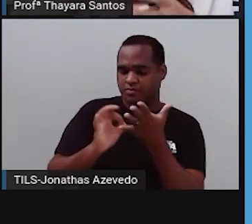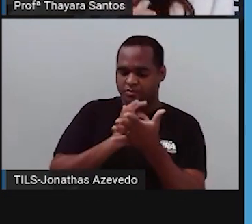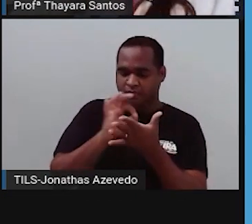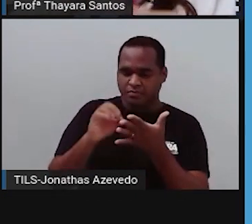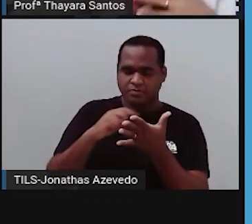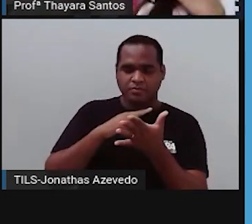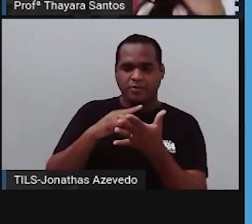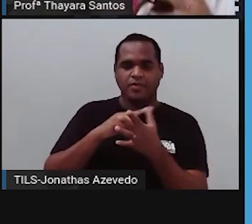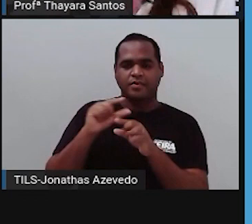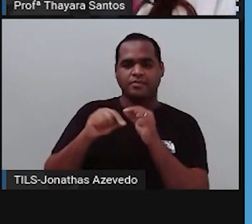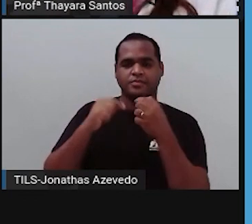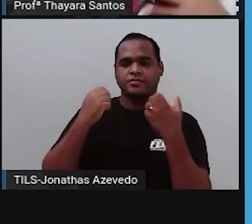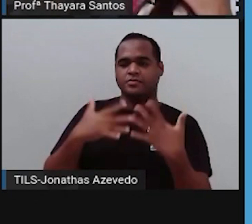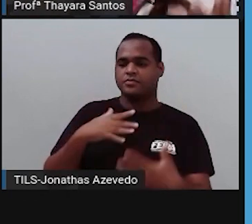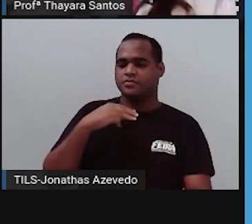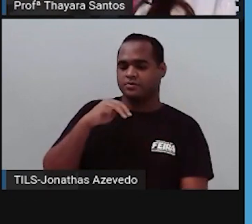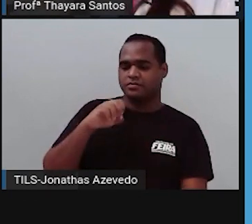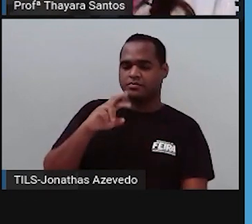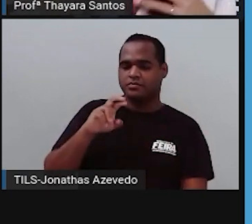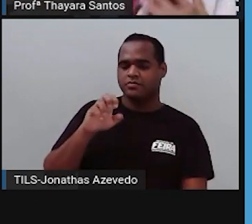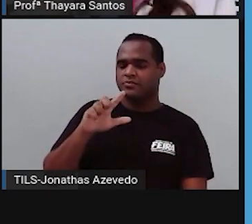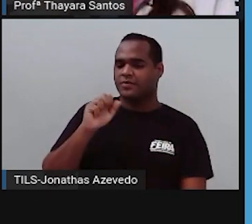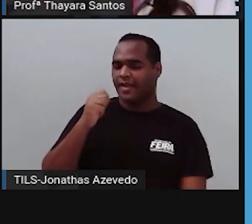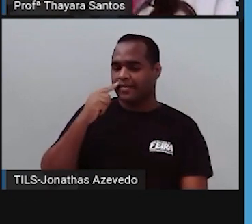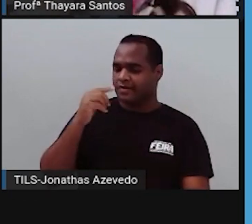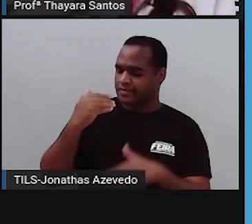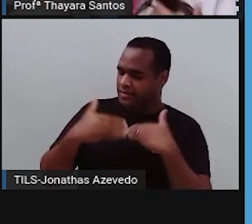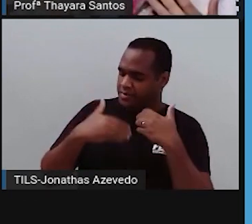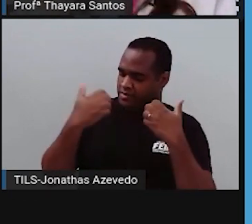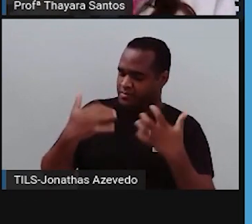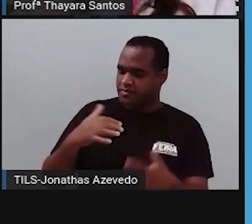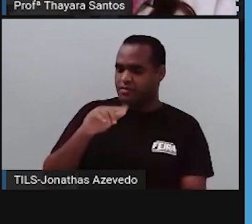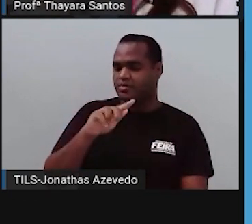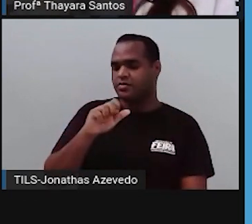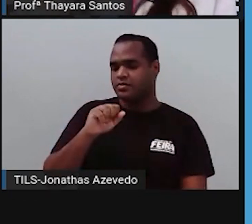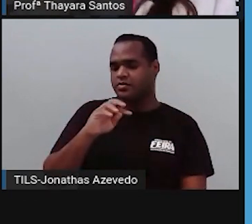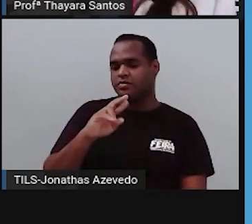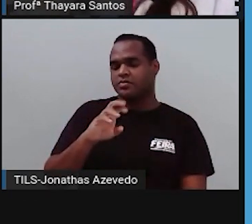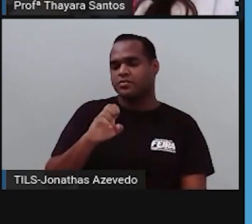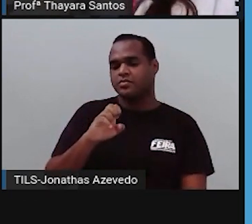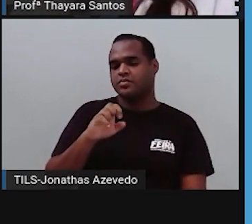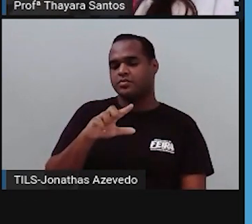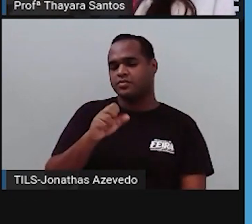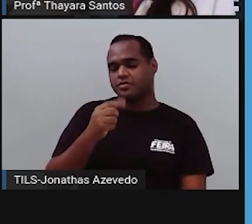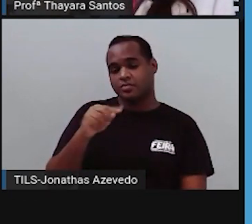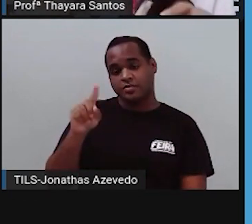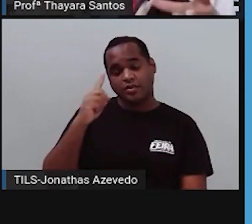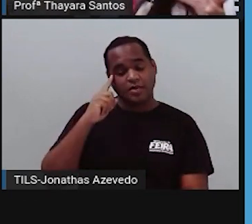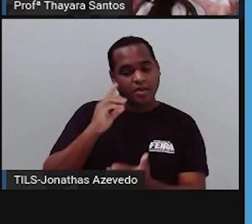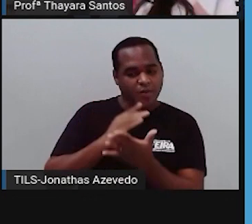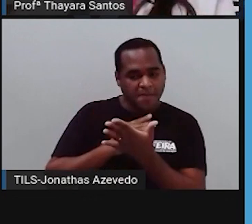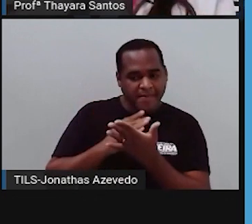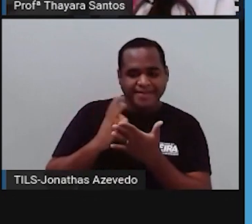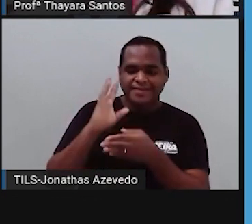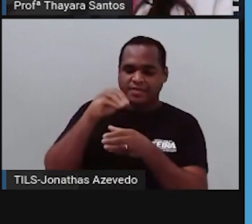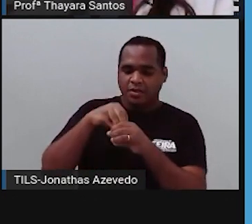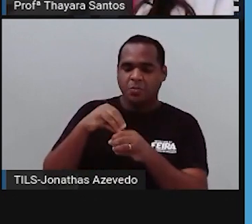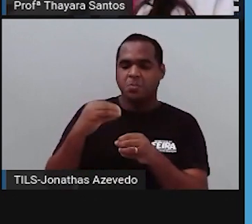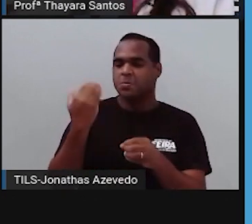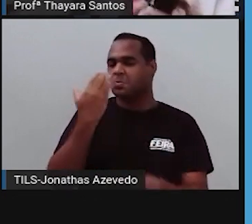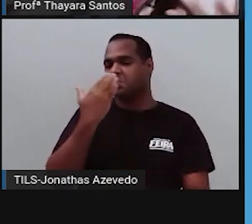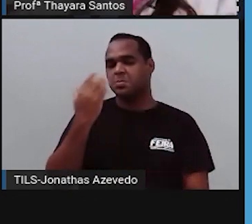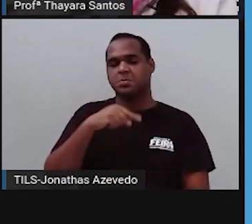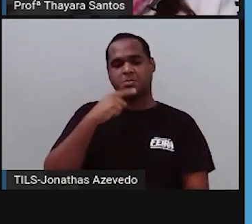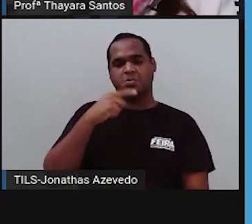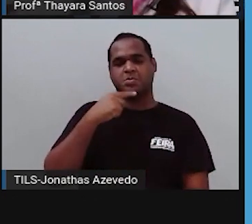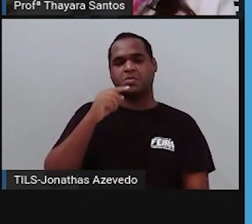A partir da mórula, né, depois dela, a gente começa a etapa de gastrulação, que é quando ele vai começando a ficar oco por dentro, desenvolve